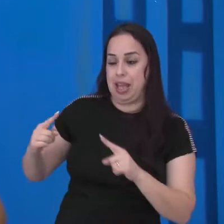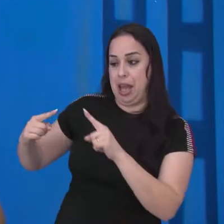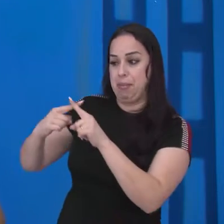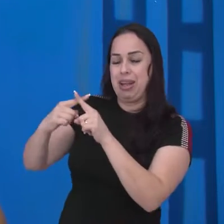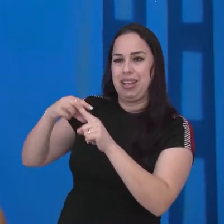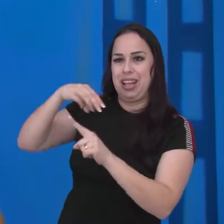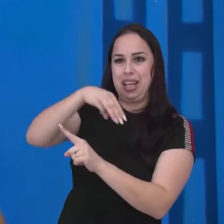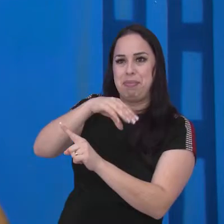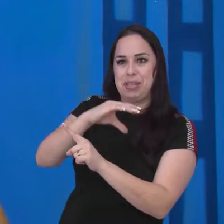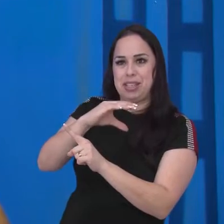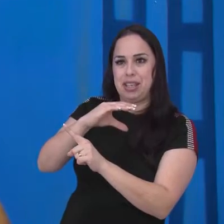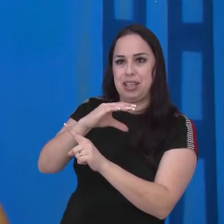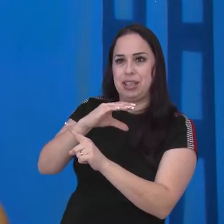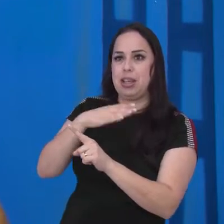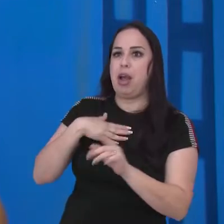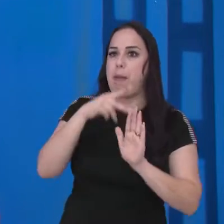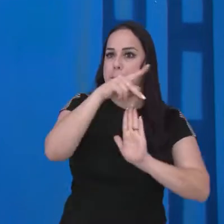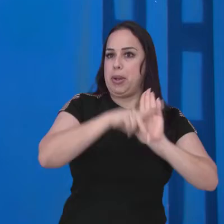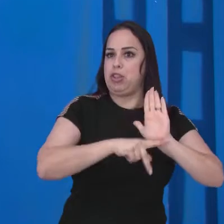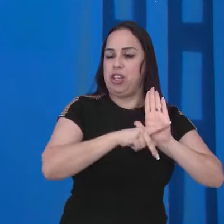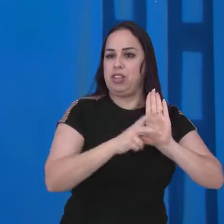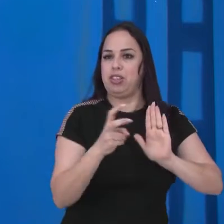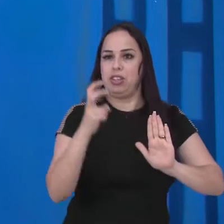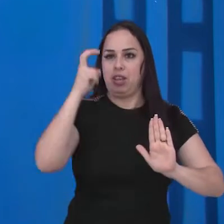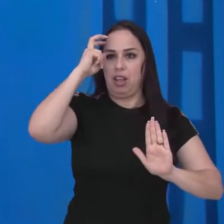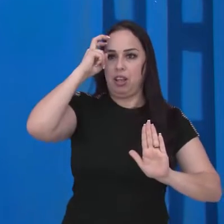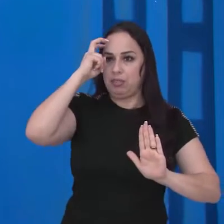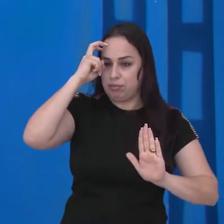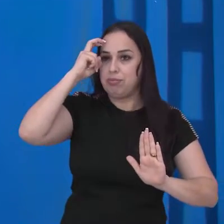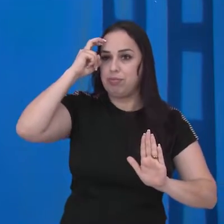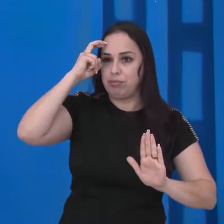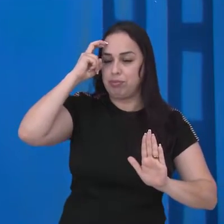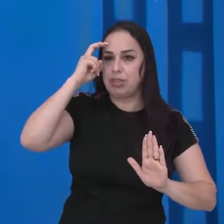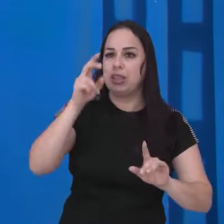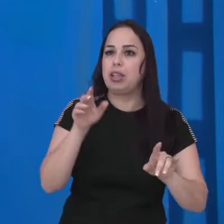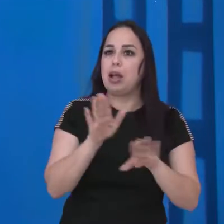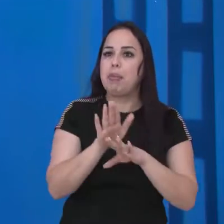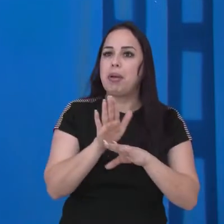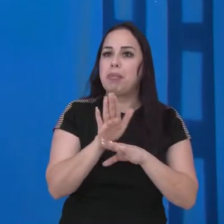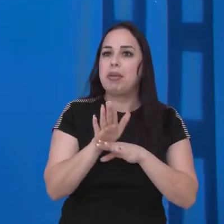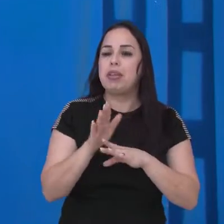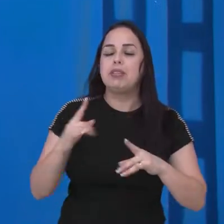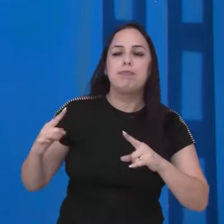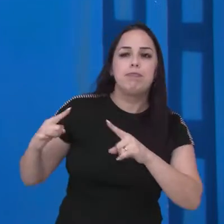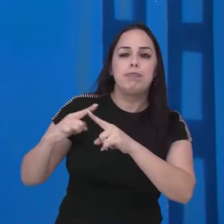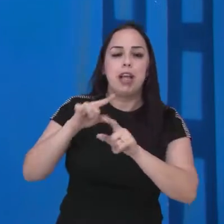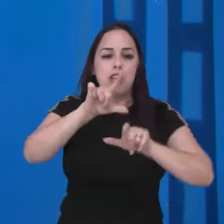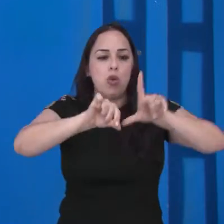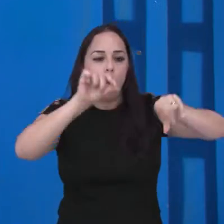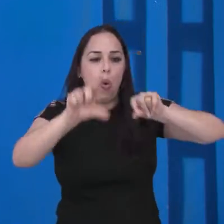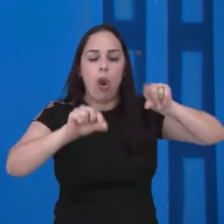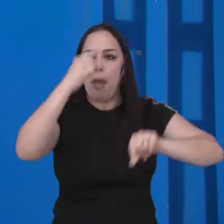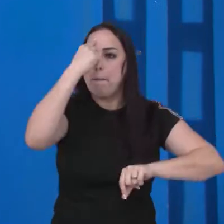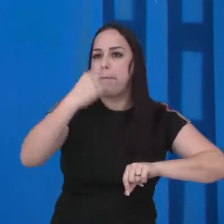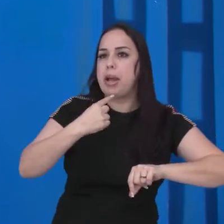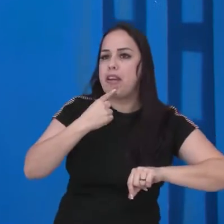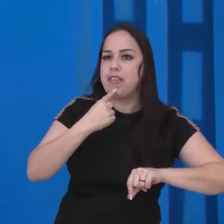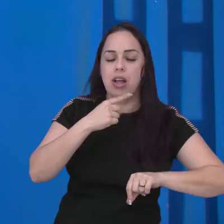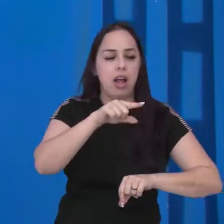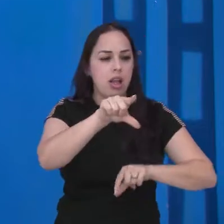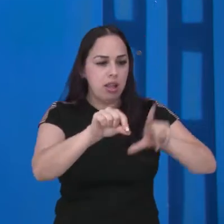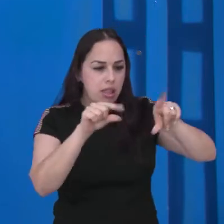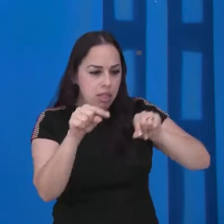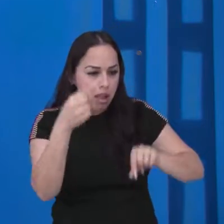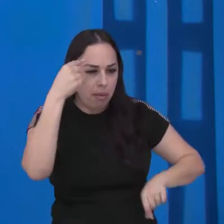com a Batalha do CIS foi um projeto sociocultural educativo de ocupação de espaço público, né? E de criação justamente de perfis que é